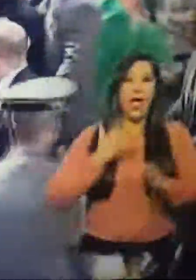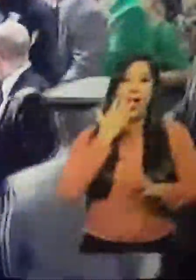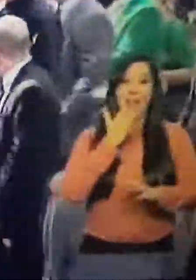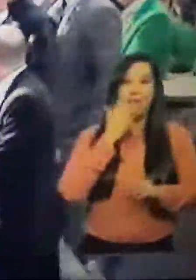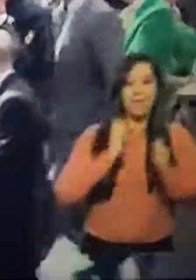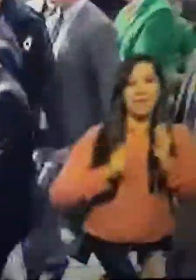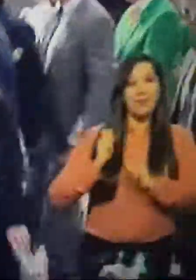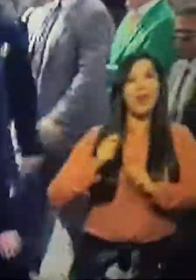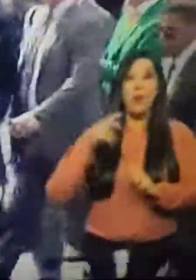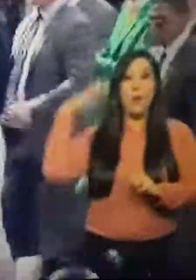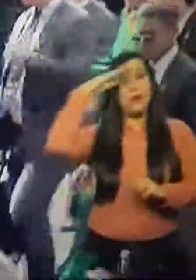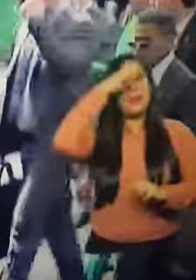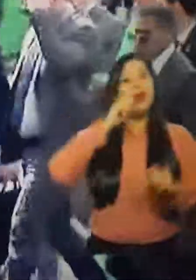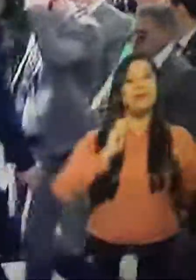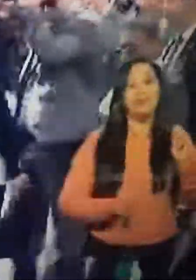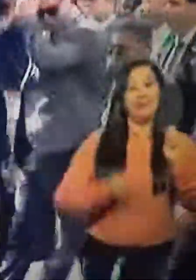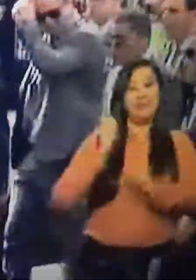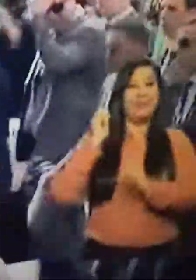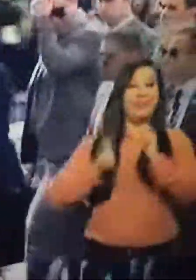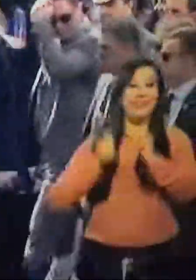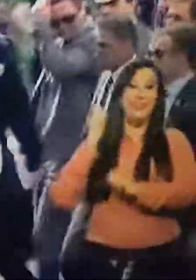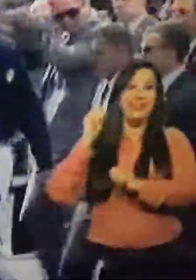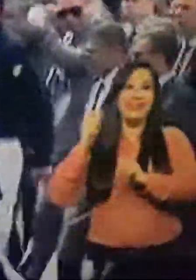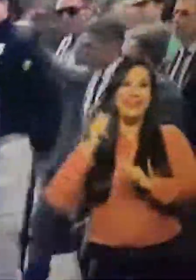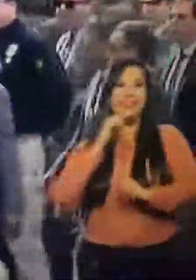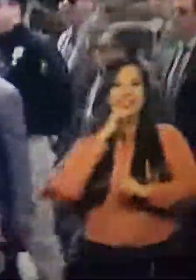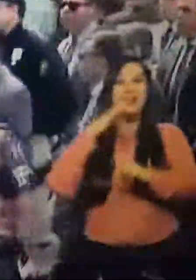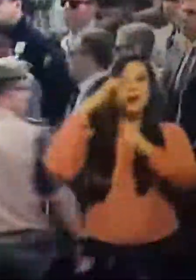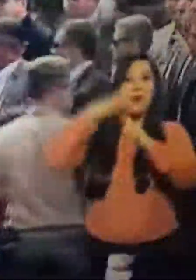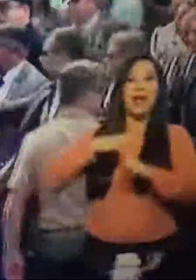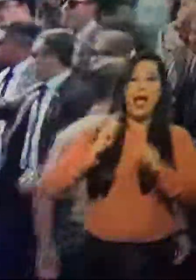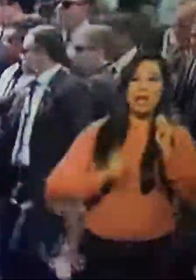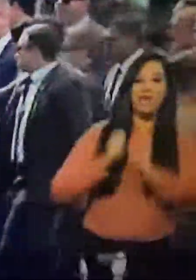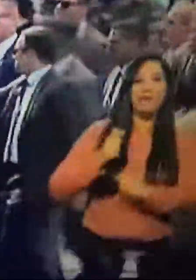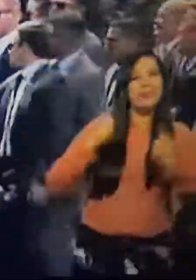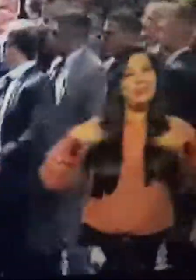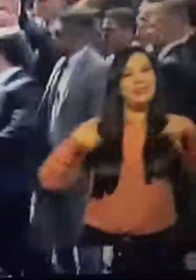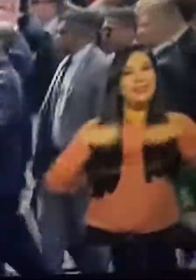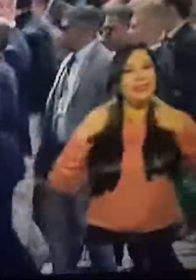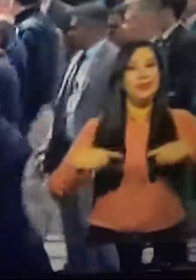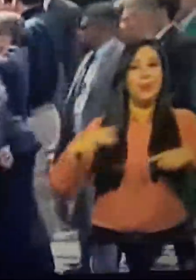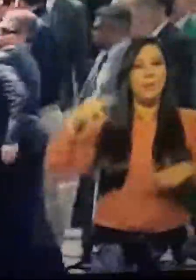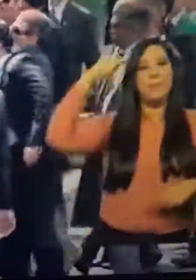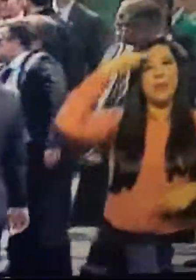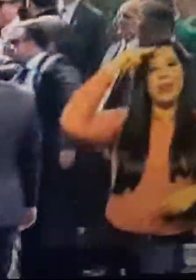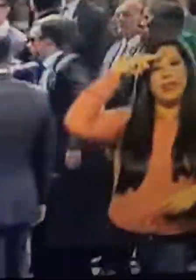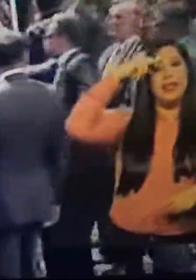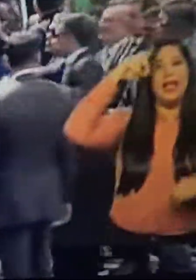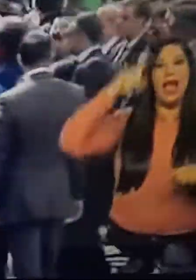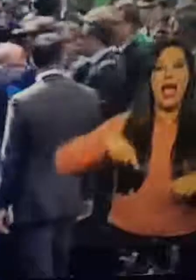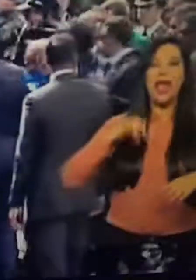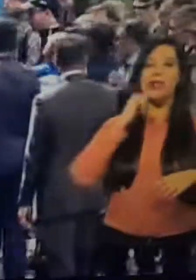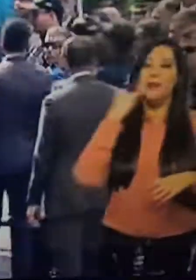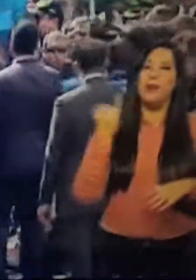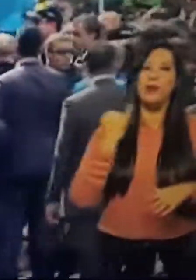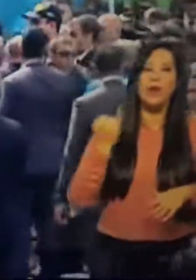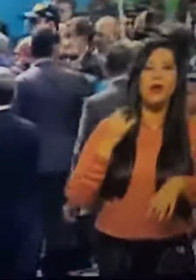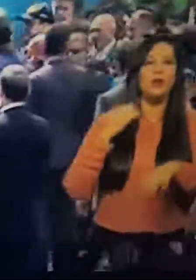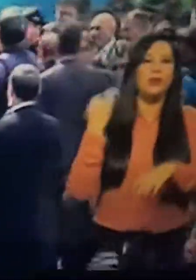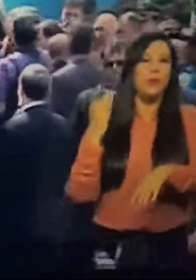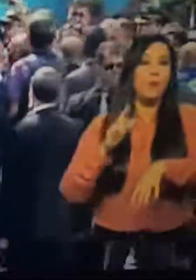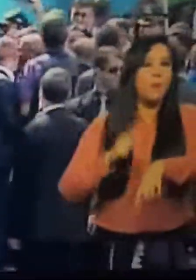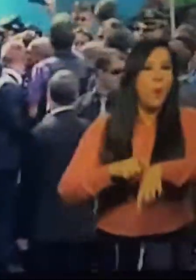ele estava tocando ali uma canção dos paraquedistas ali, que é um hino, né? Um hino, uma canção militar, que é para talvez movimentar esse momento